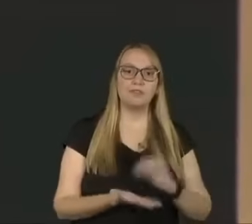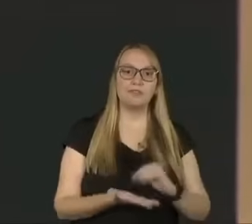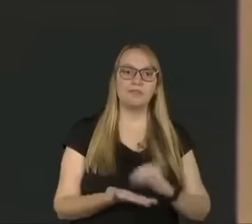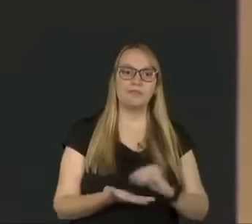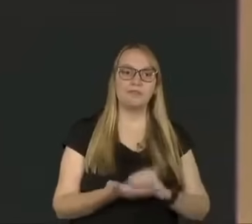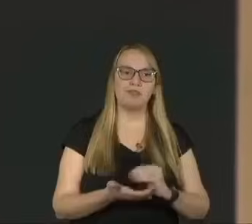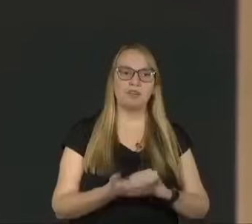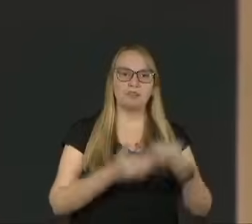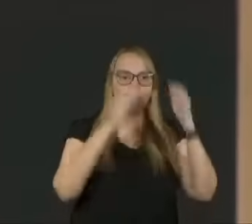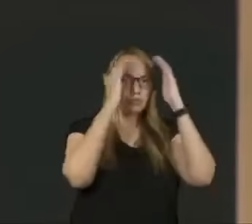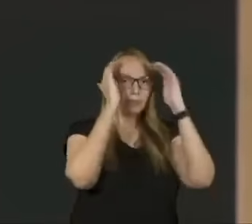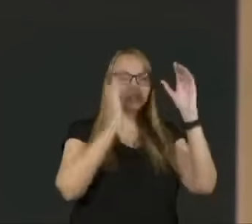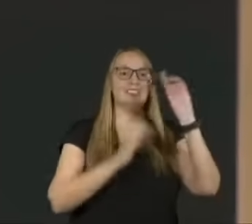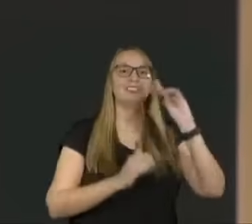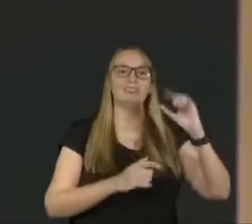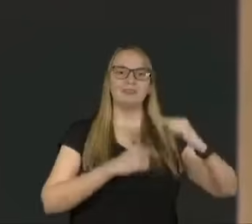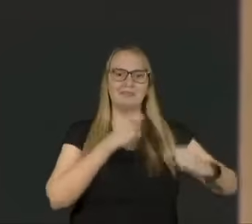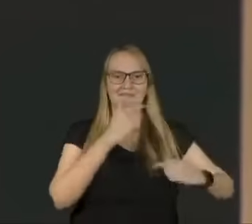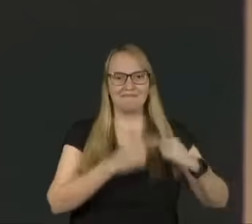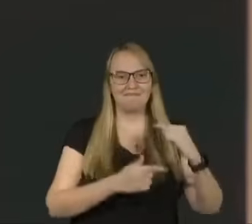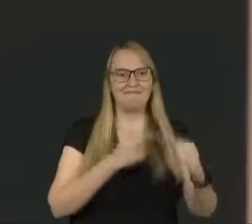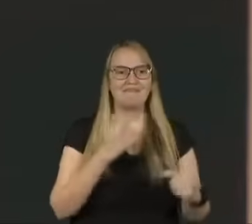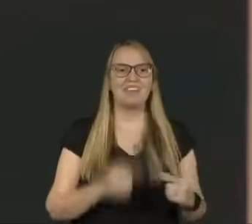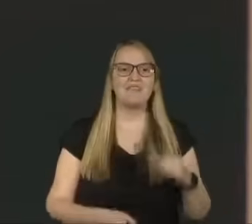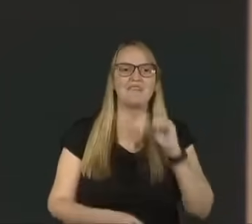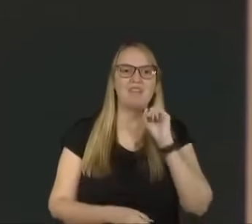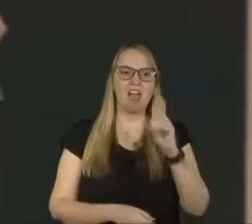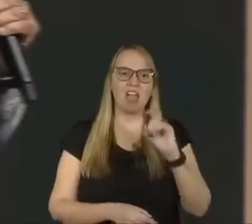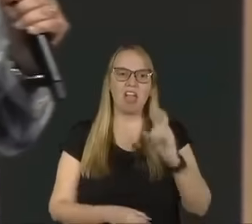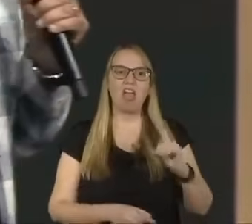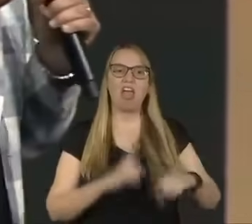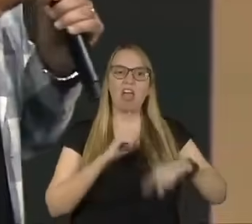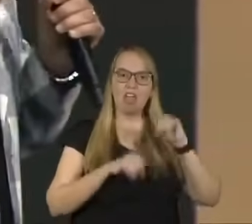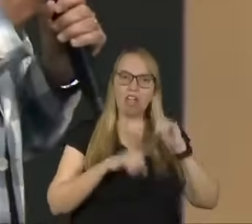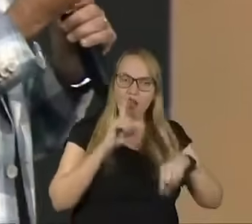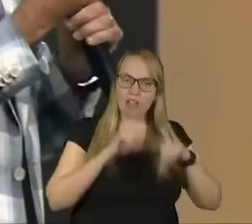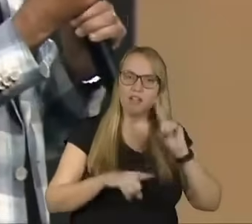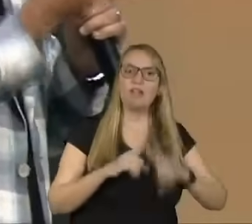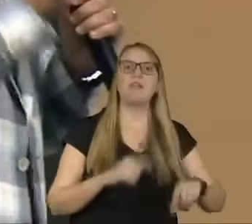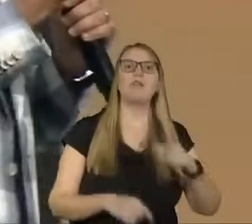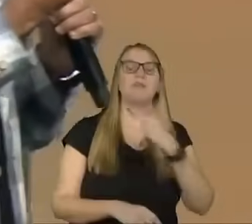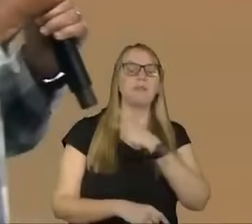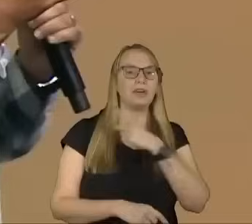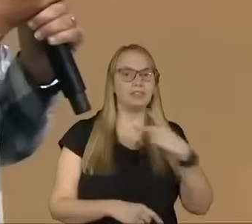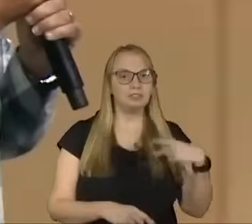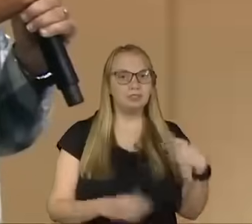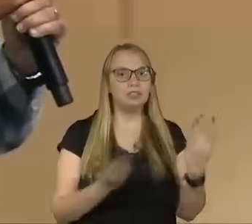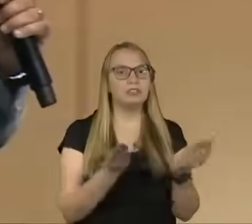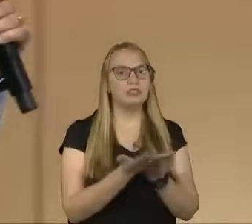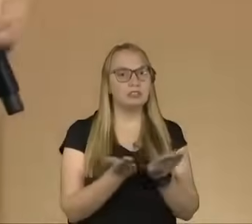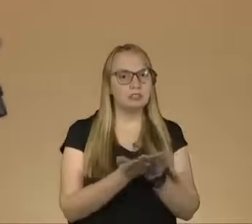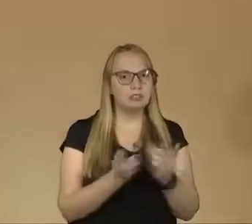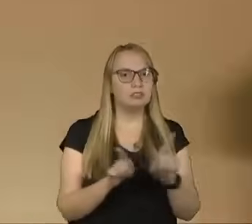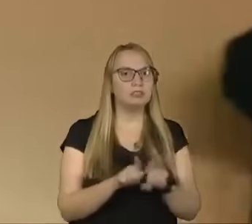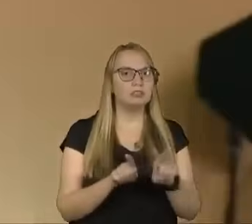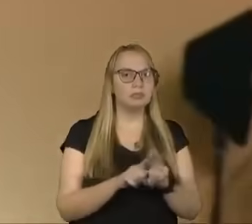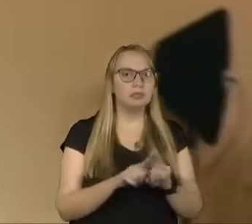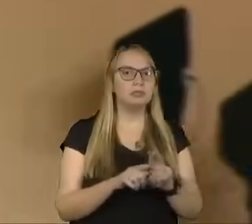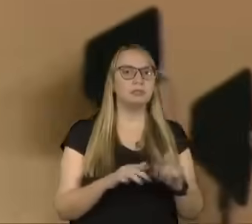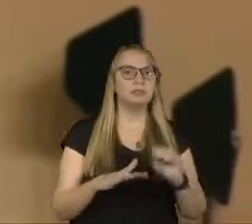dessa geração para falar mal para caluniar para xingar pastores e crentes pelas